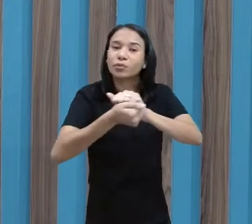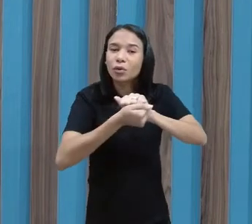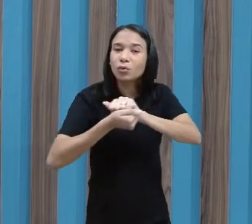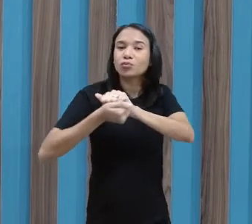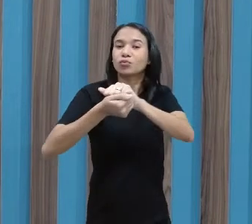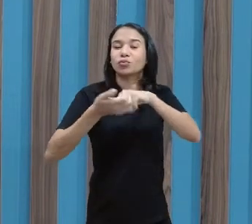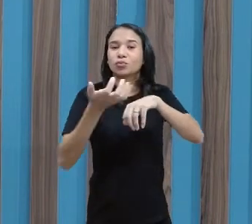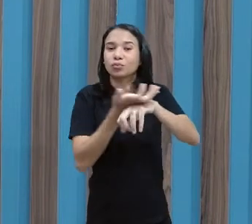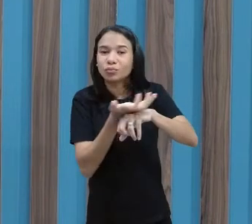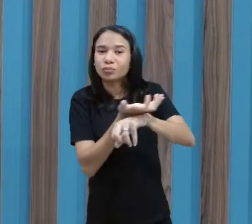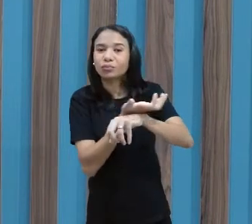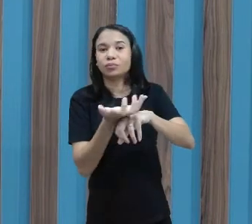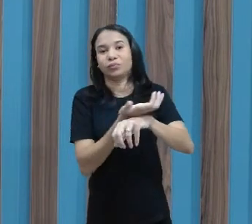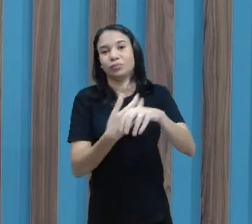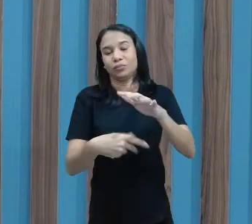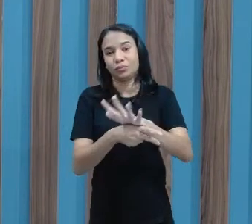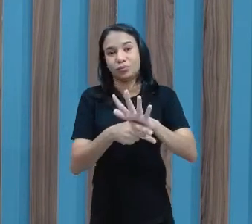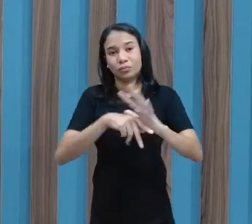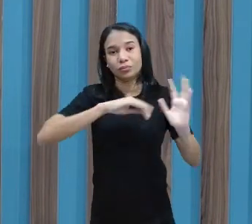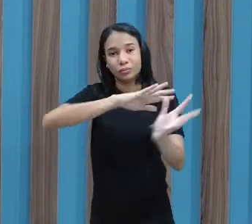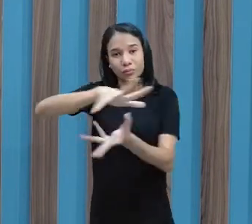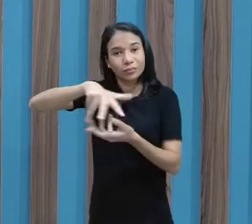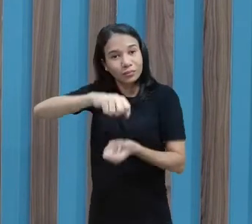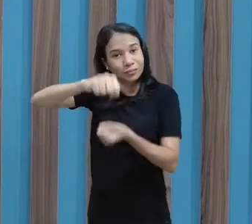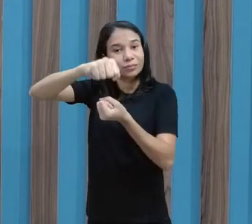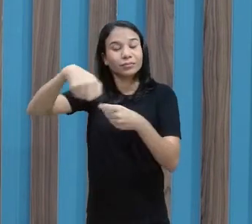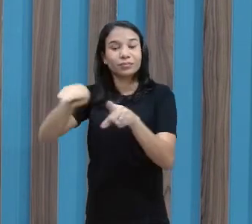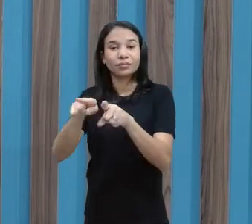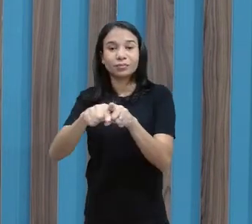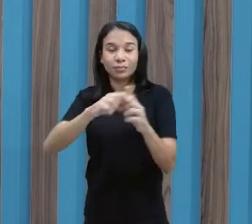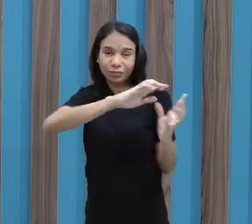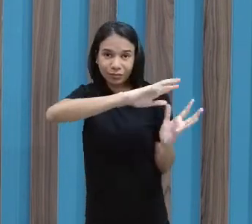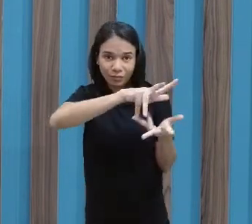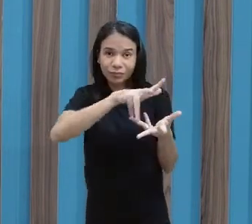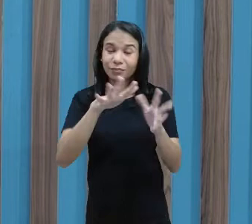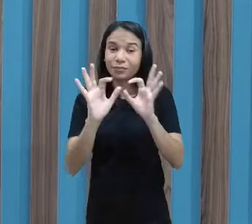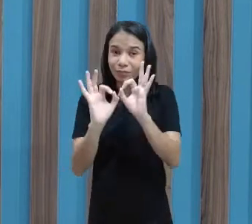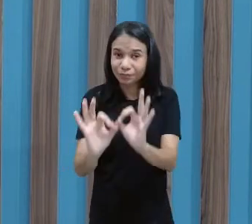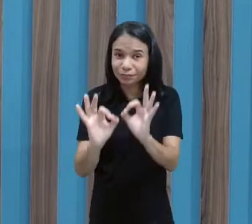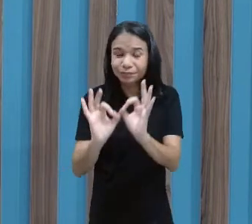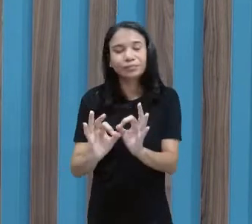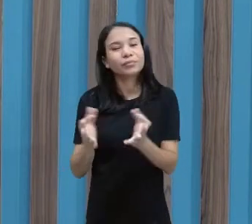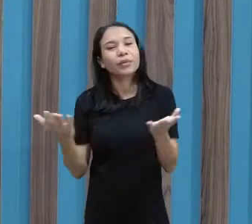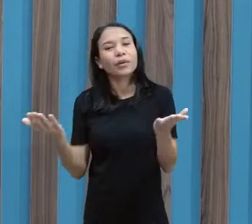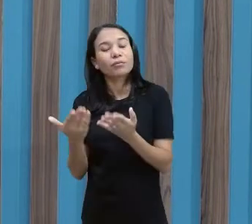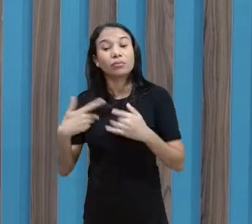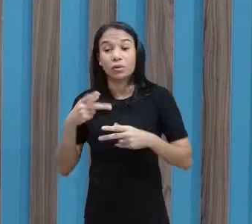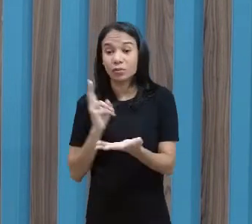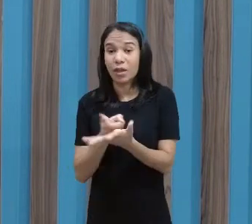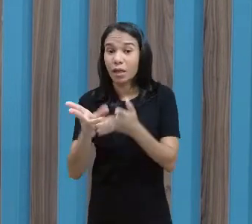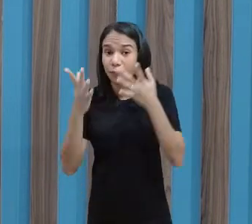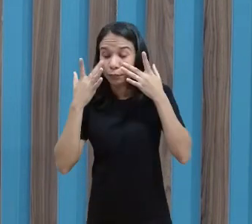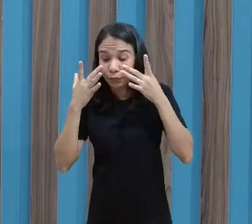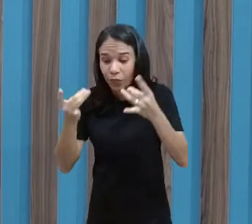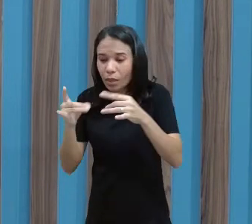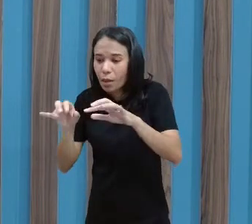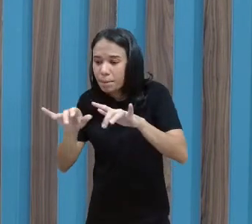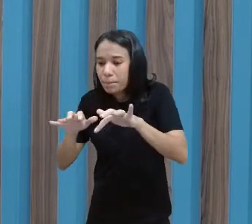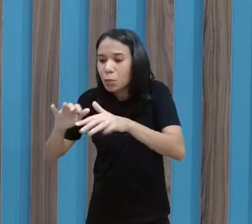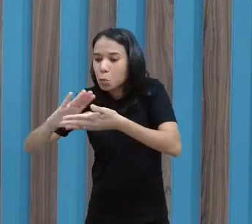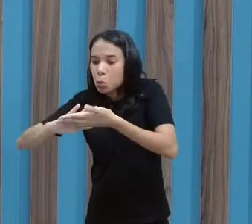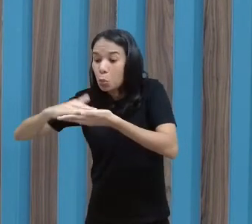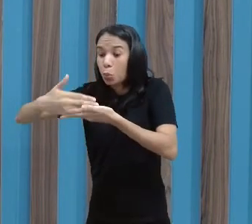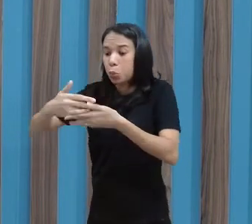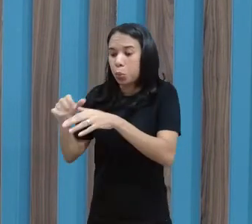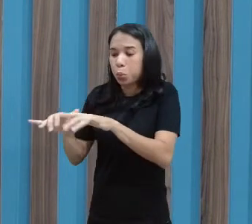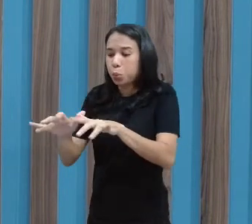nas disciplinas de sustentabilidade e geografia, certo? Eu vou estar aqui atenta na interação no chat